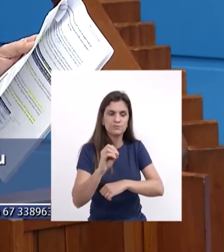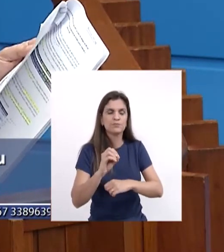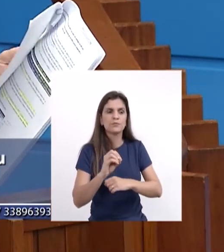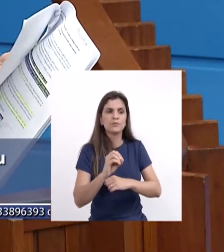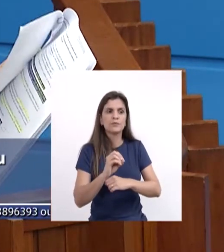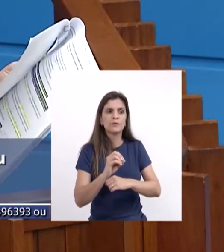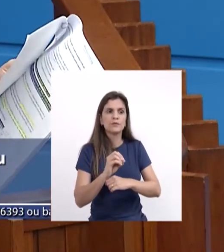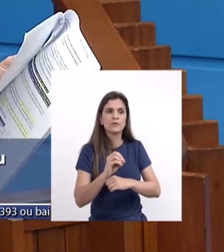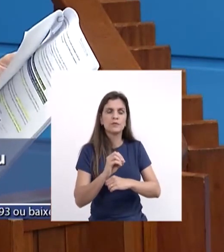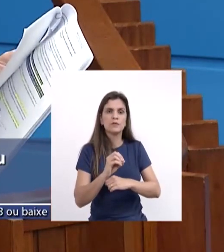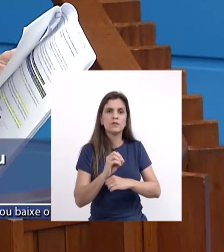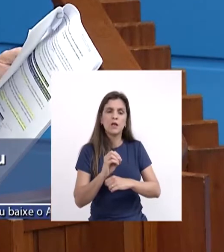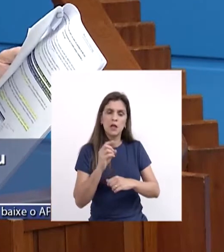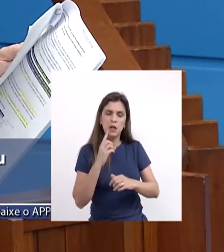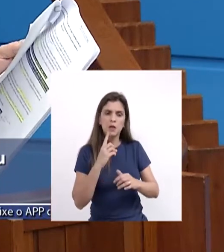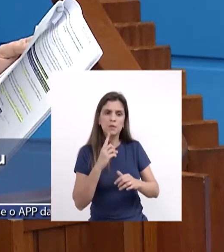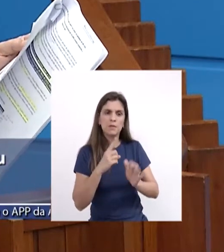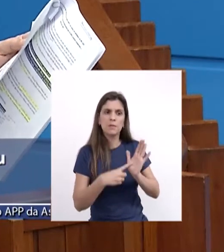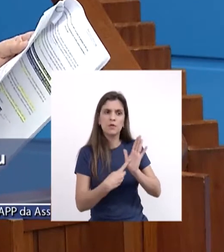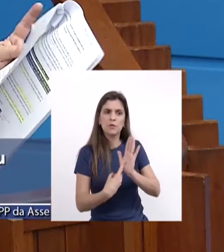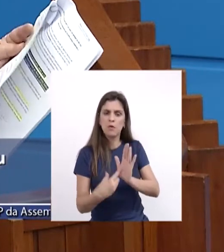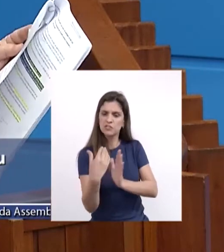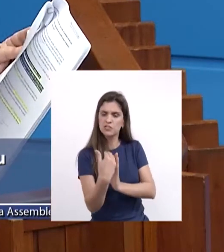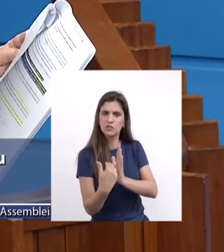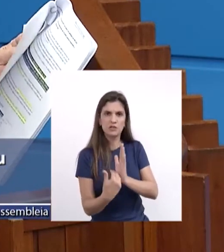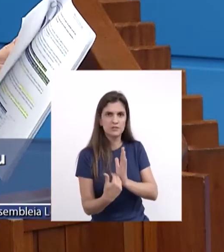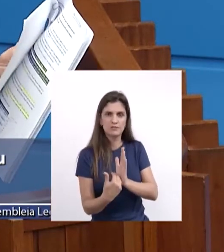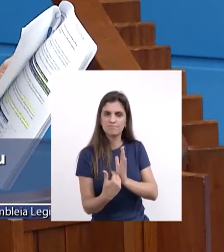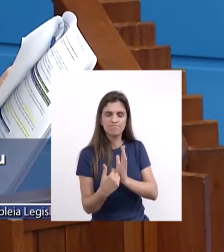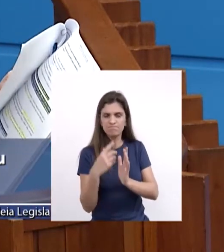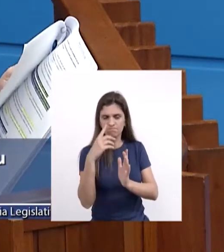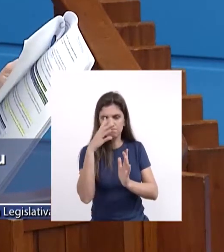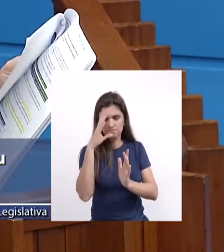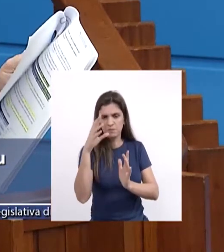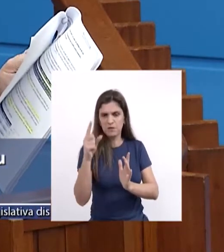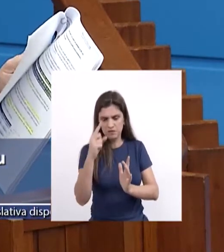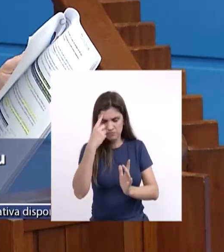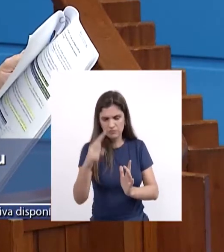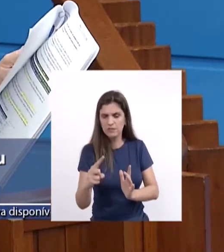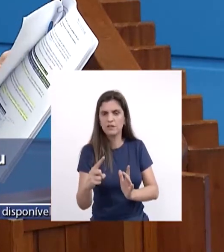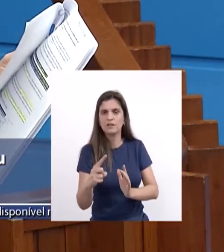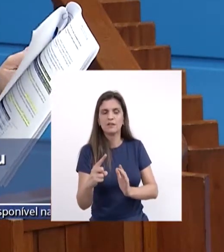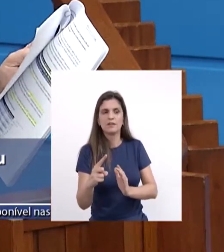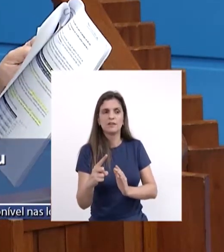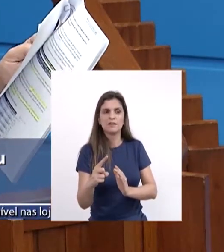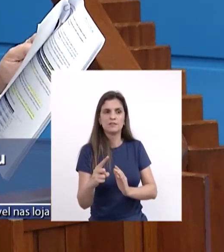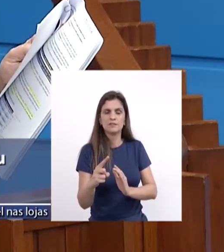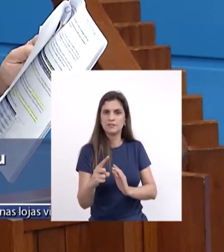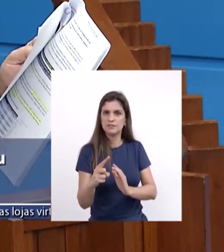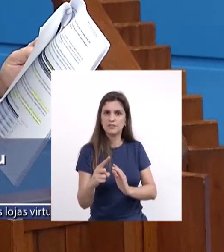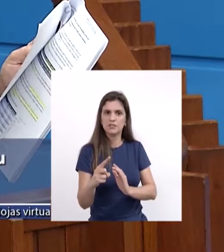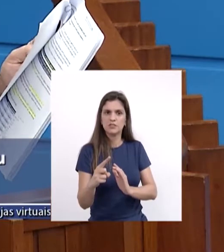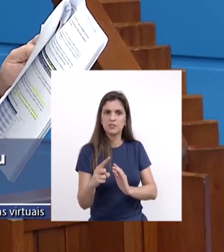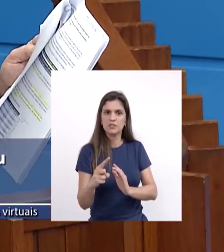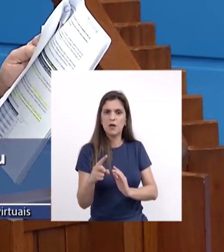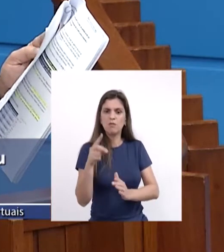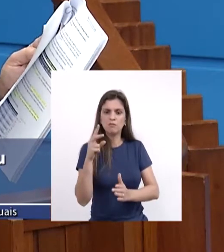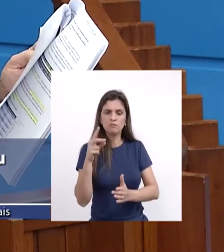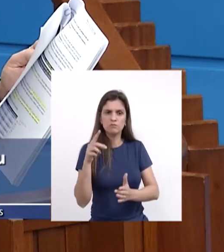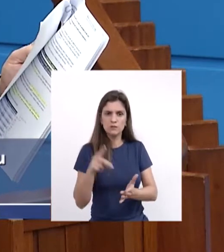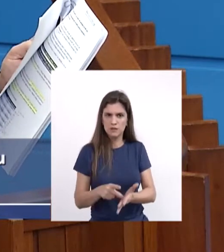53,94%, evidencia que ainda não há decisão definitiva da agravada quanto ao